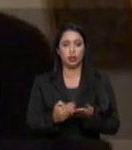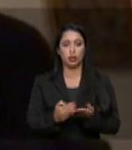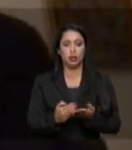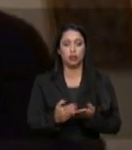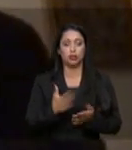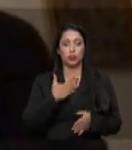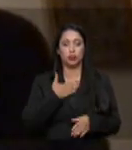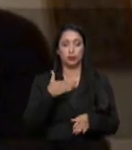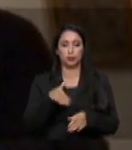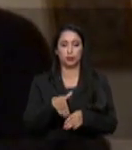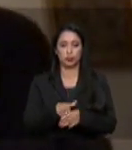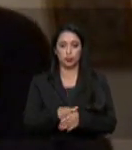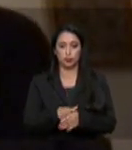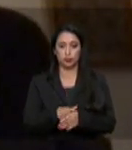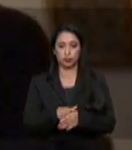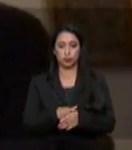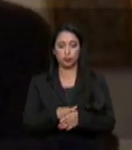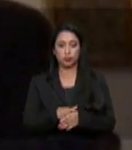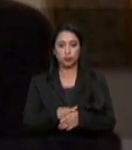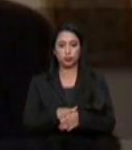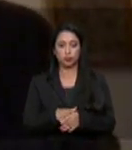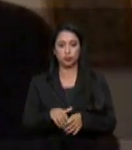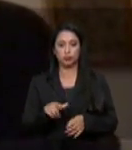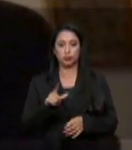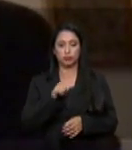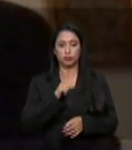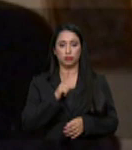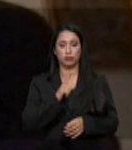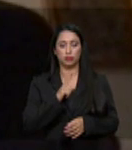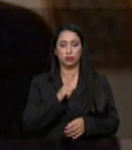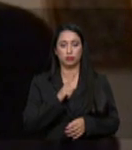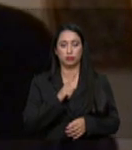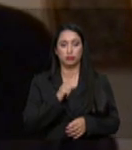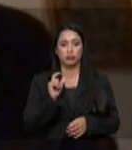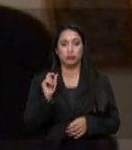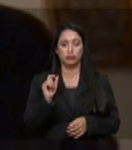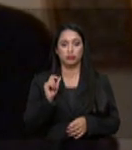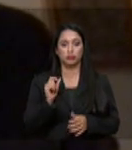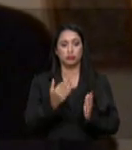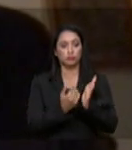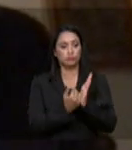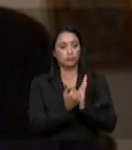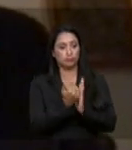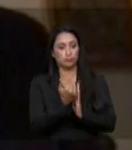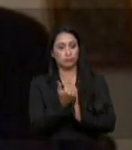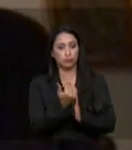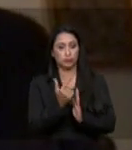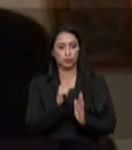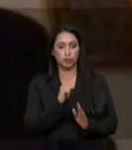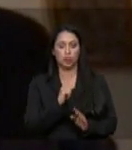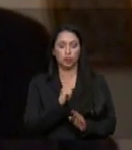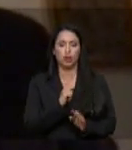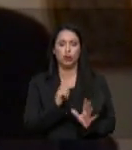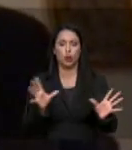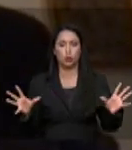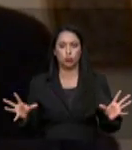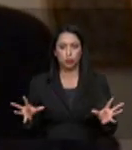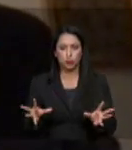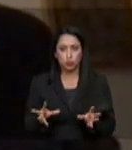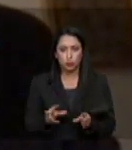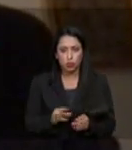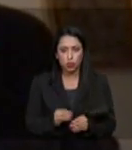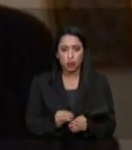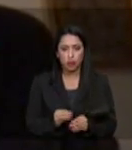manifestação do meu voto fazendo o registro das questões preliminares e procurarei ser breve